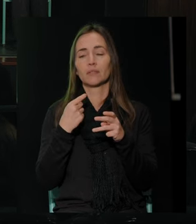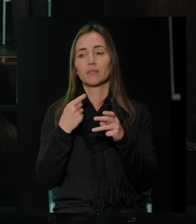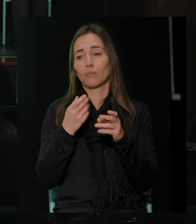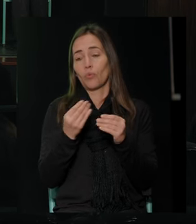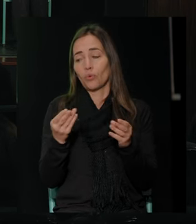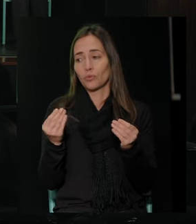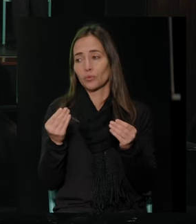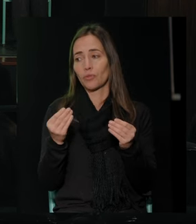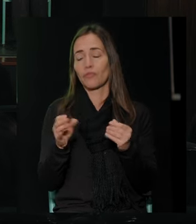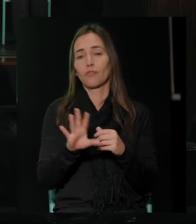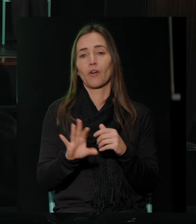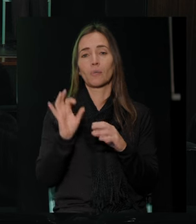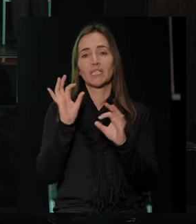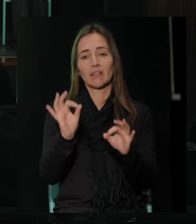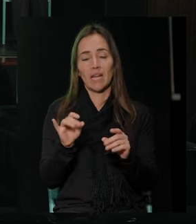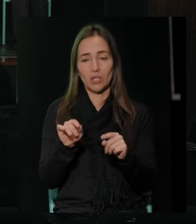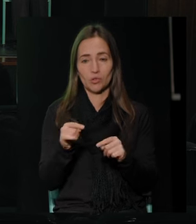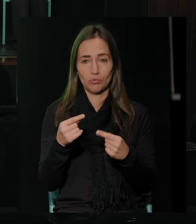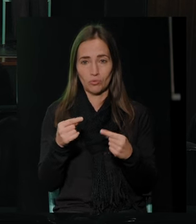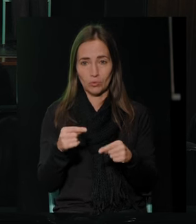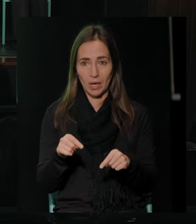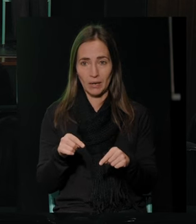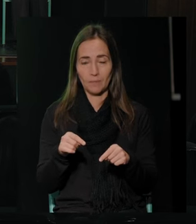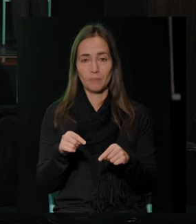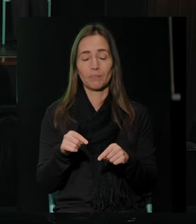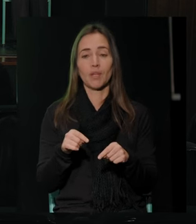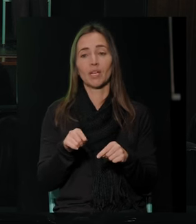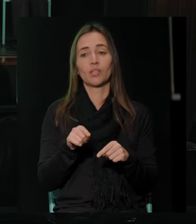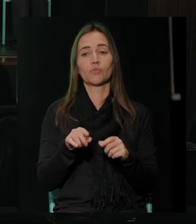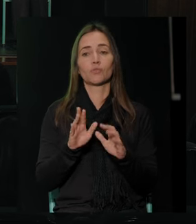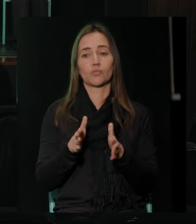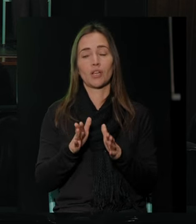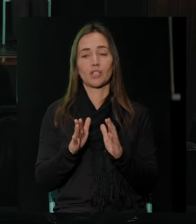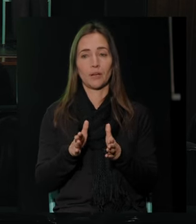várias formas de tratar isso, e isso já se trata de formas